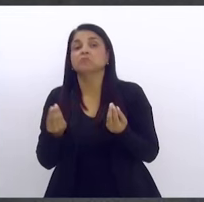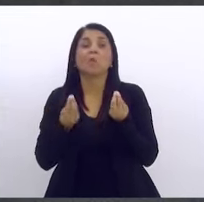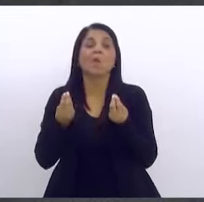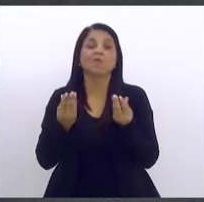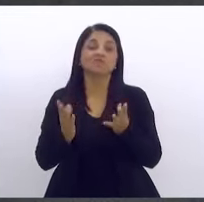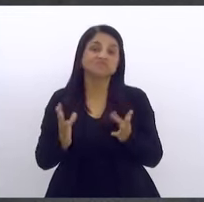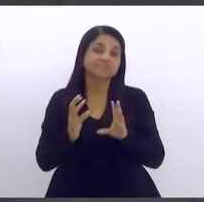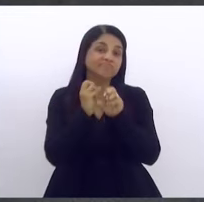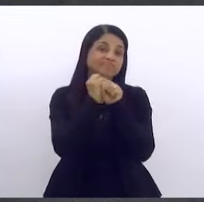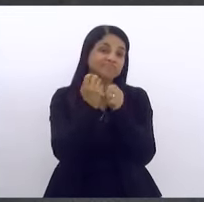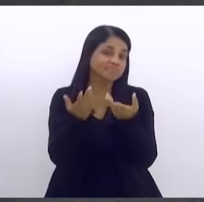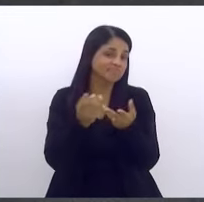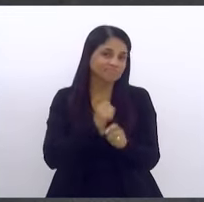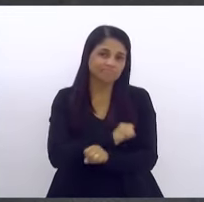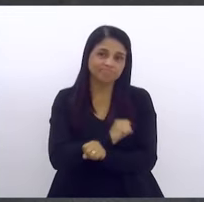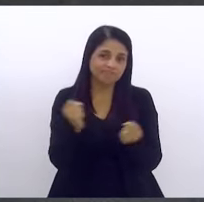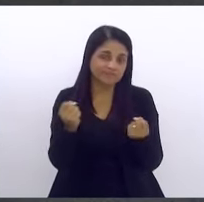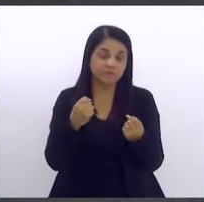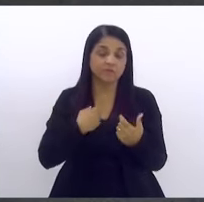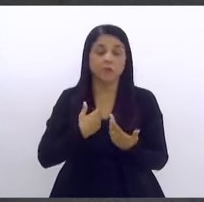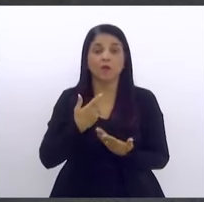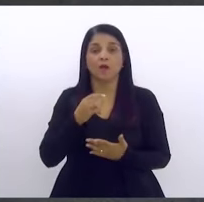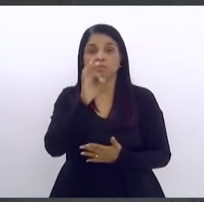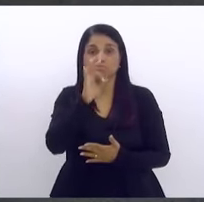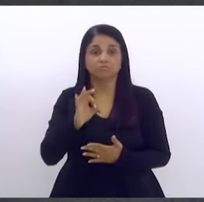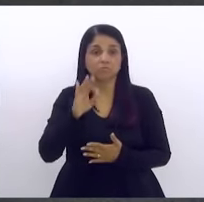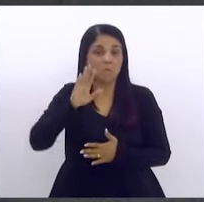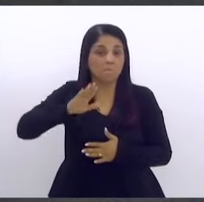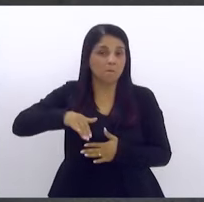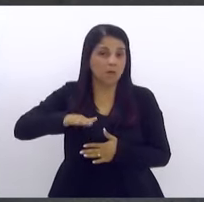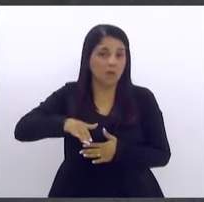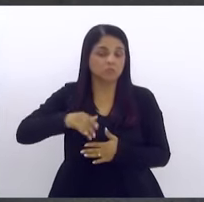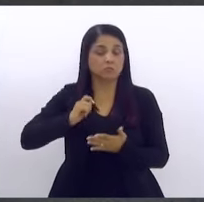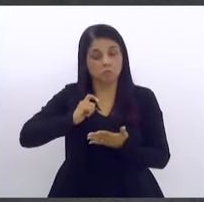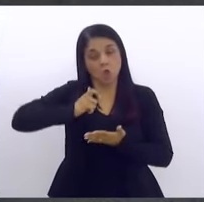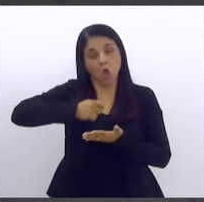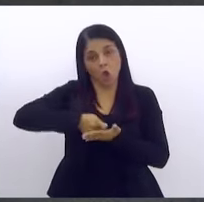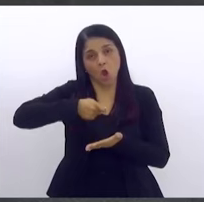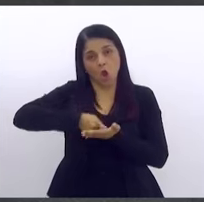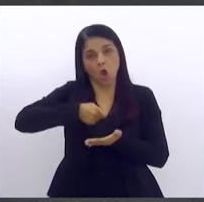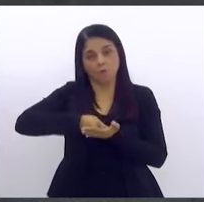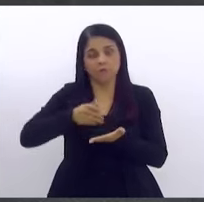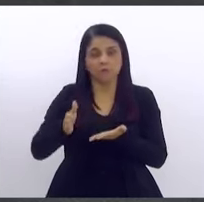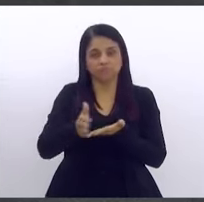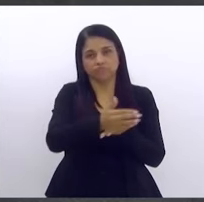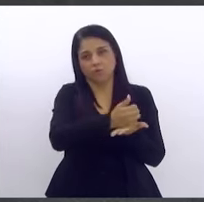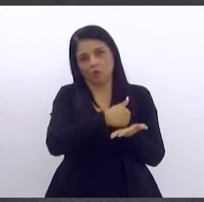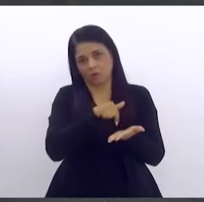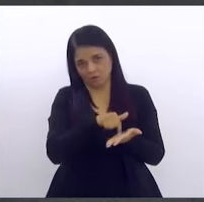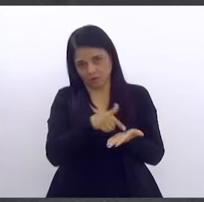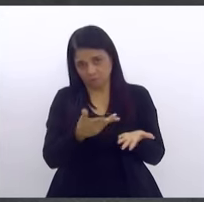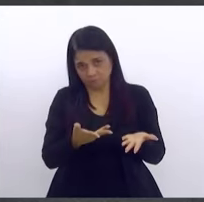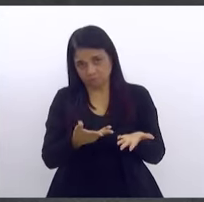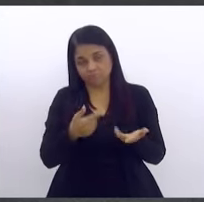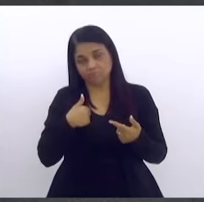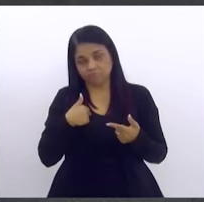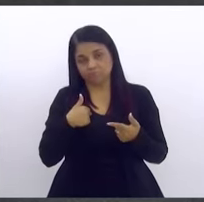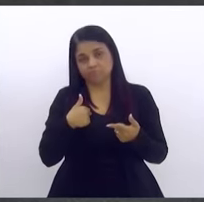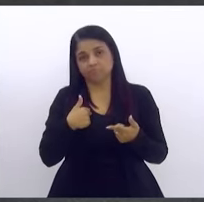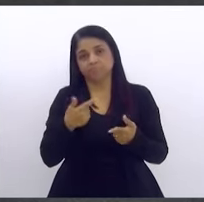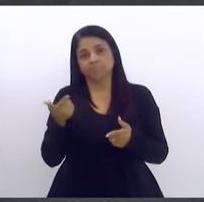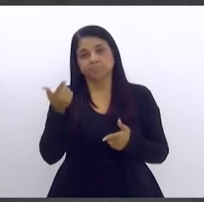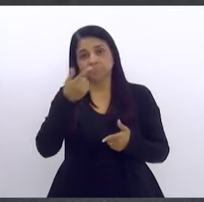Então, tem uma alíquota mais baixa, mas agora é obrigado o recolhimento. Então, eu considero que é